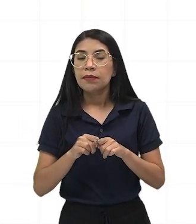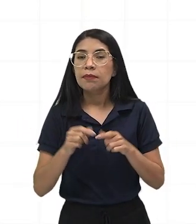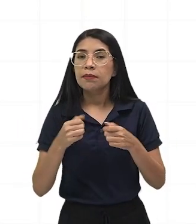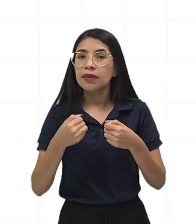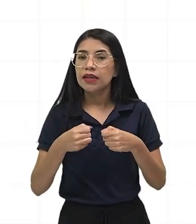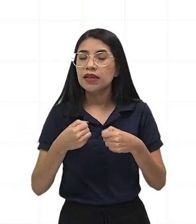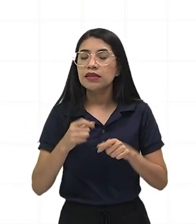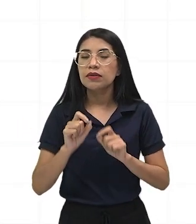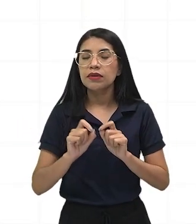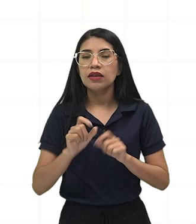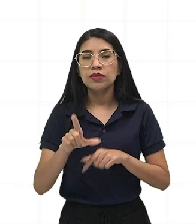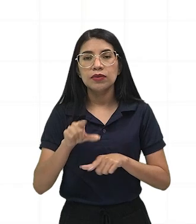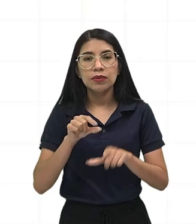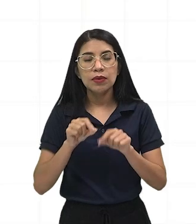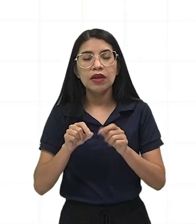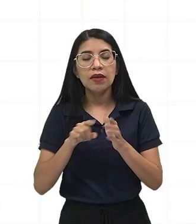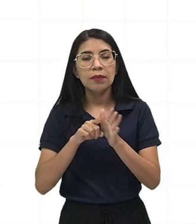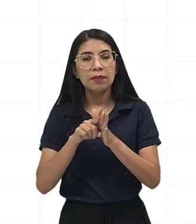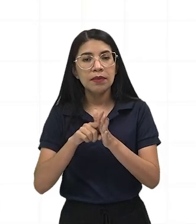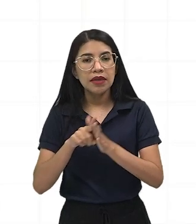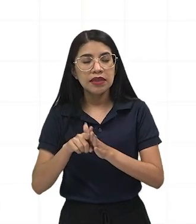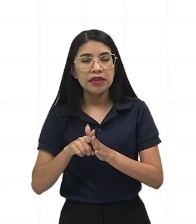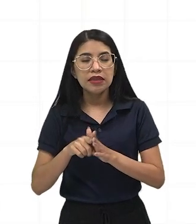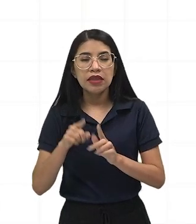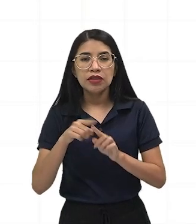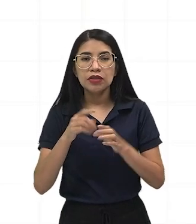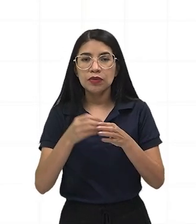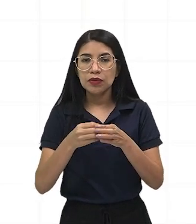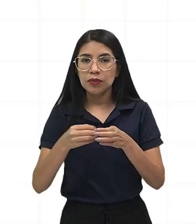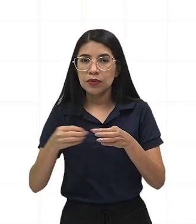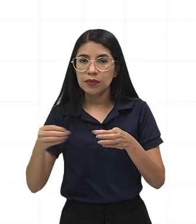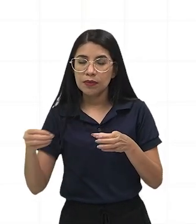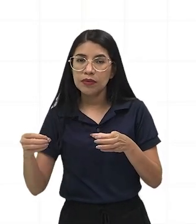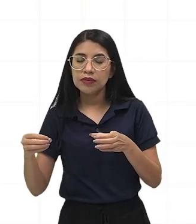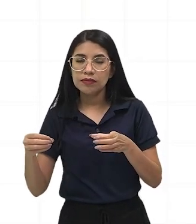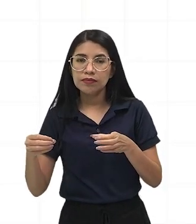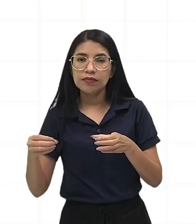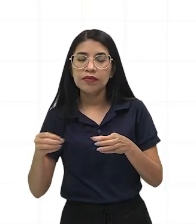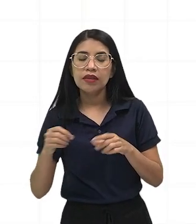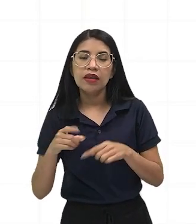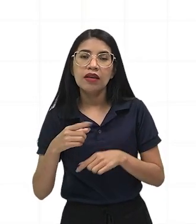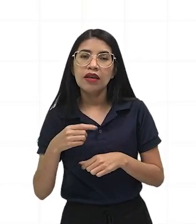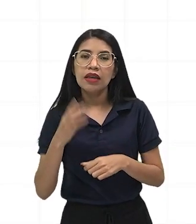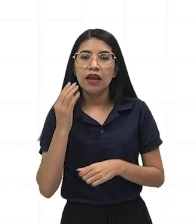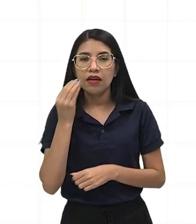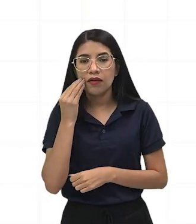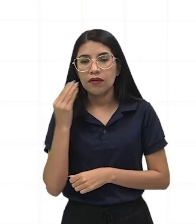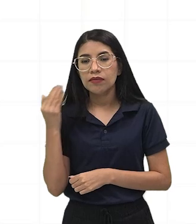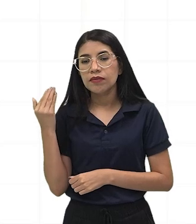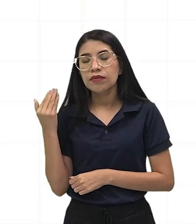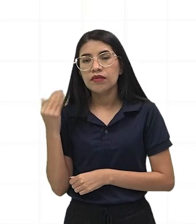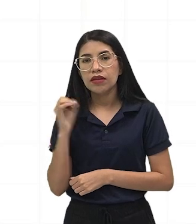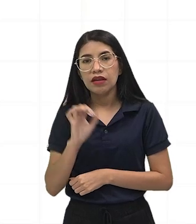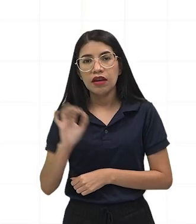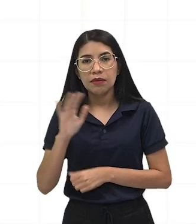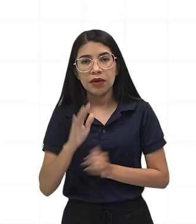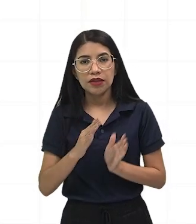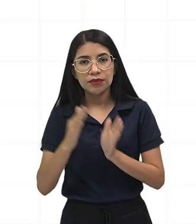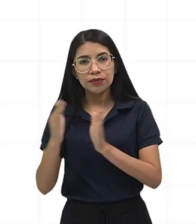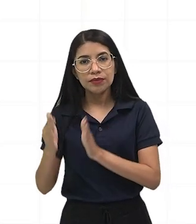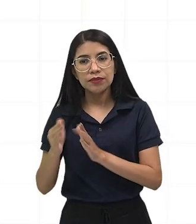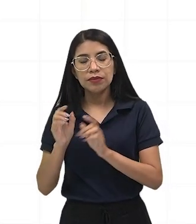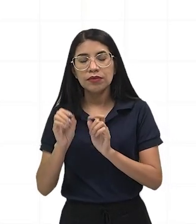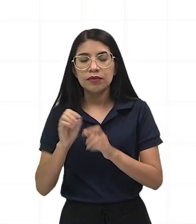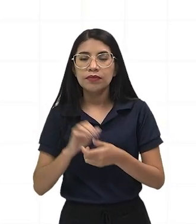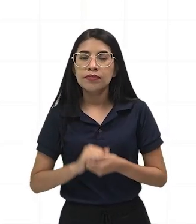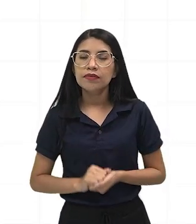vezes opta-se por quê? Por pesquisas amostrais, que é o que você está vendo aqui, olha lá. Olha lá,